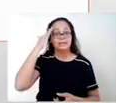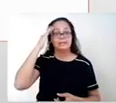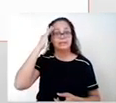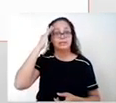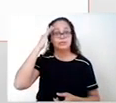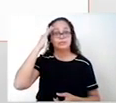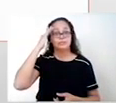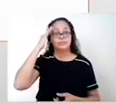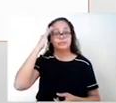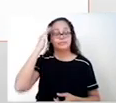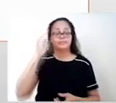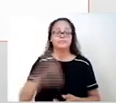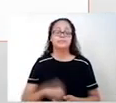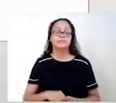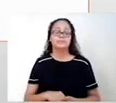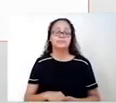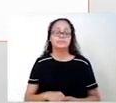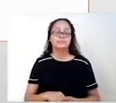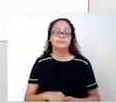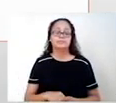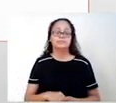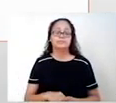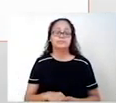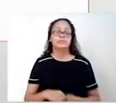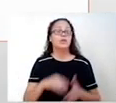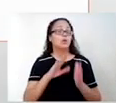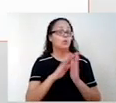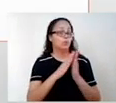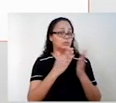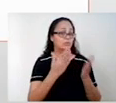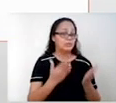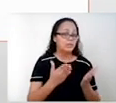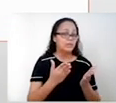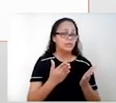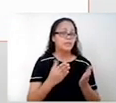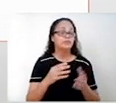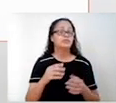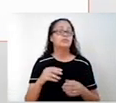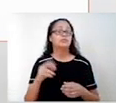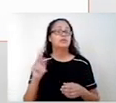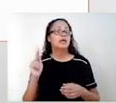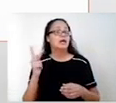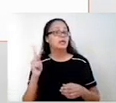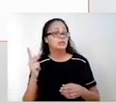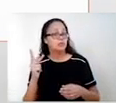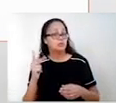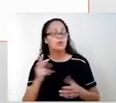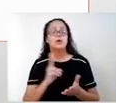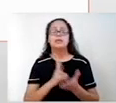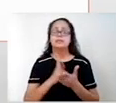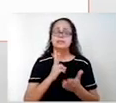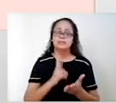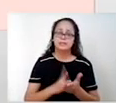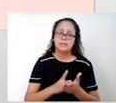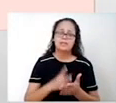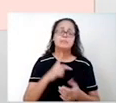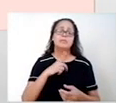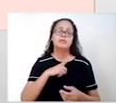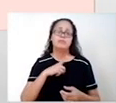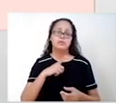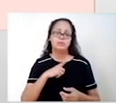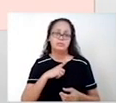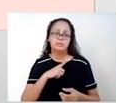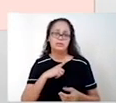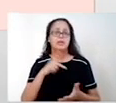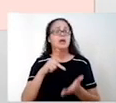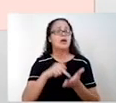Entenderam? É isso que é a verossimilhança. Então, os livros, as histórias sempre vão ter verossimilhança. Que tipo